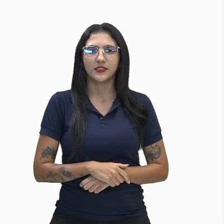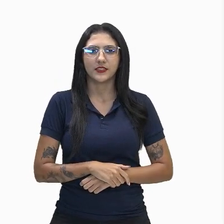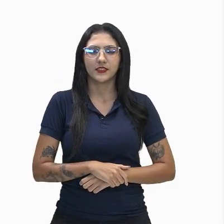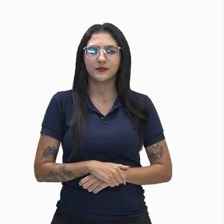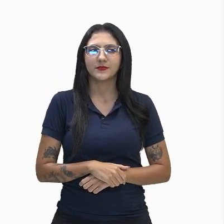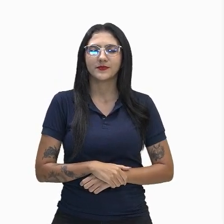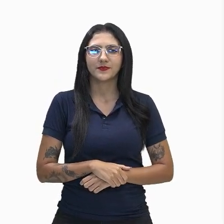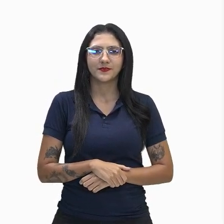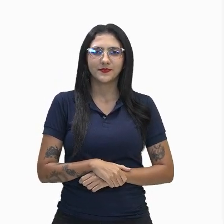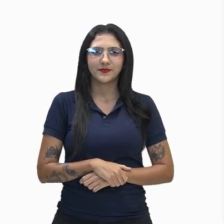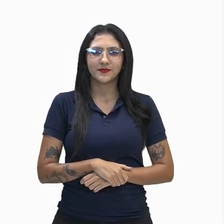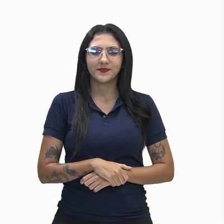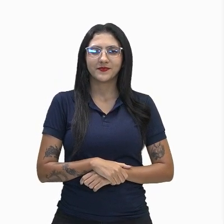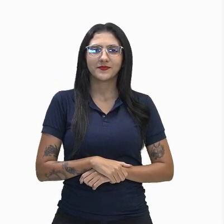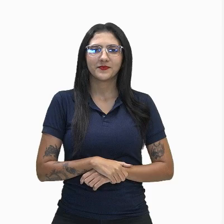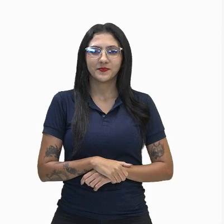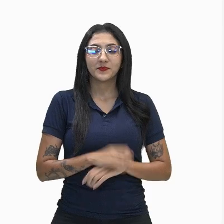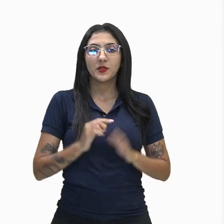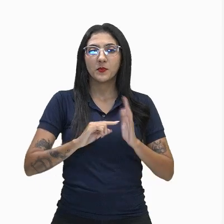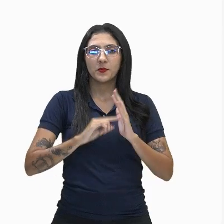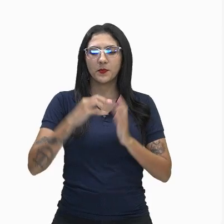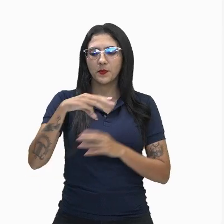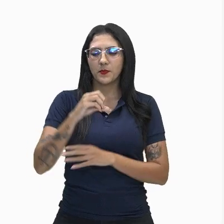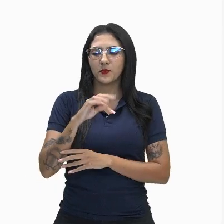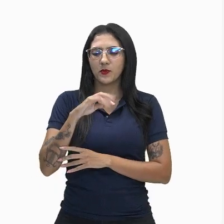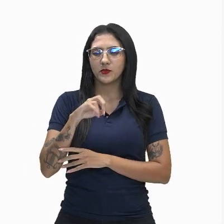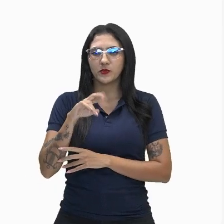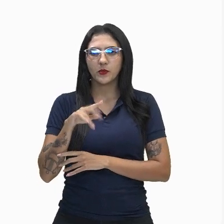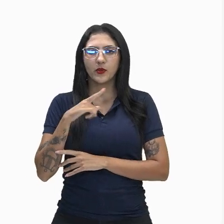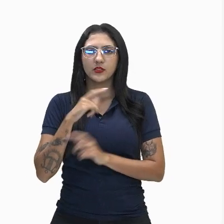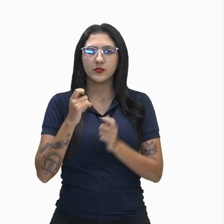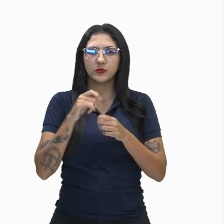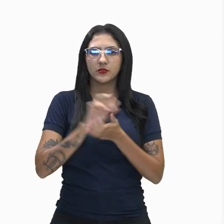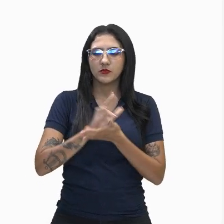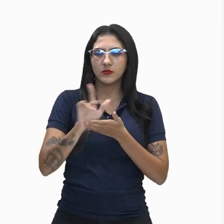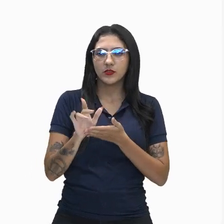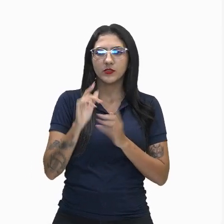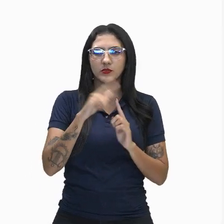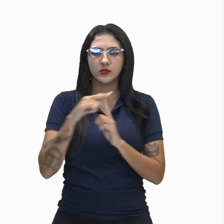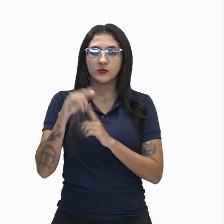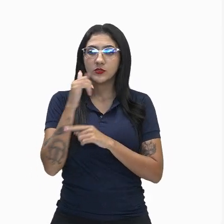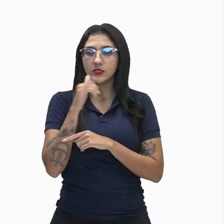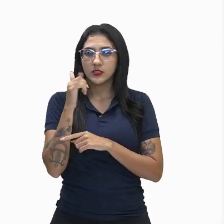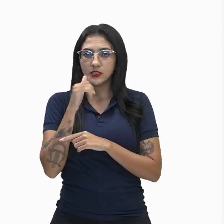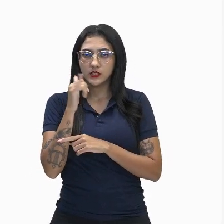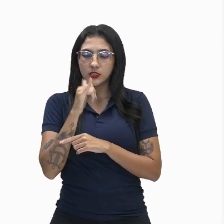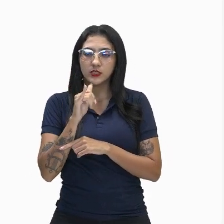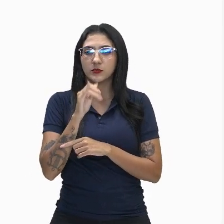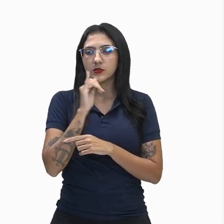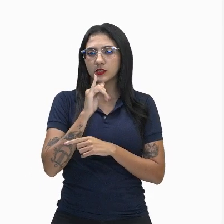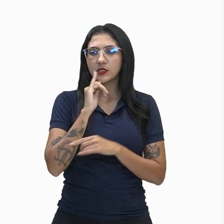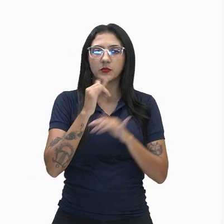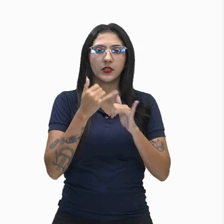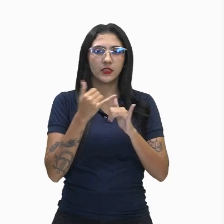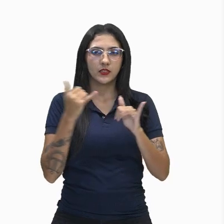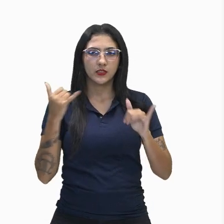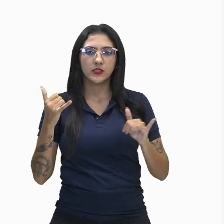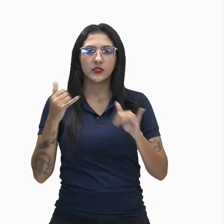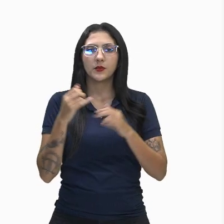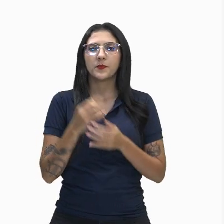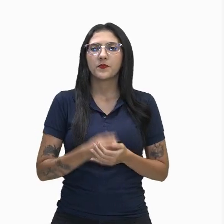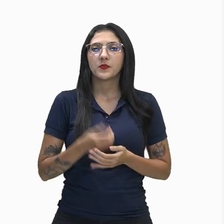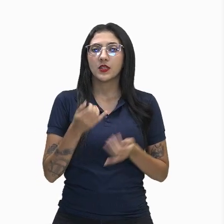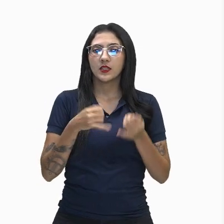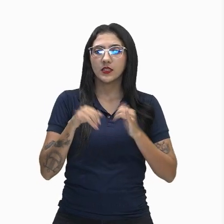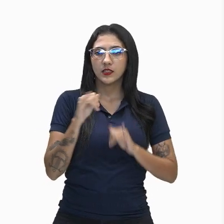Bem, motor é um dispositivo que converte diferentes tipos de energia, seja ela energia elétrica, energia